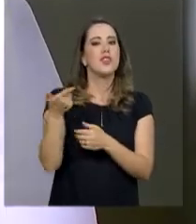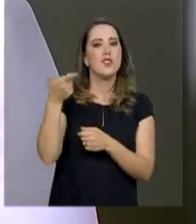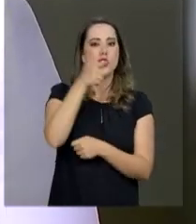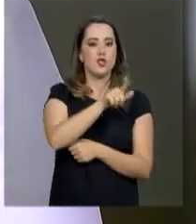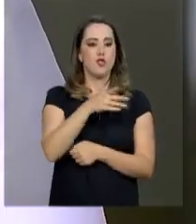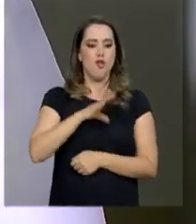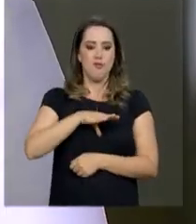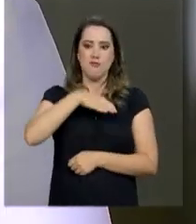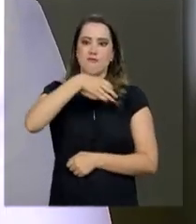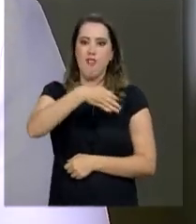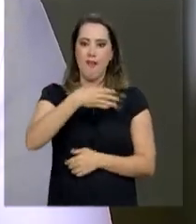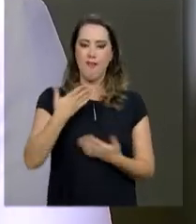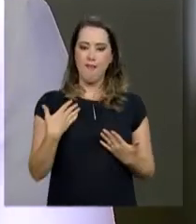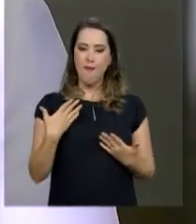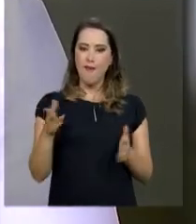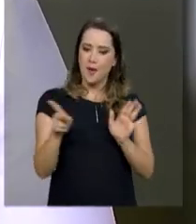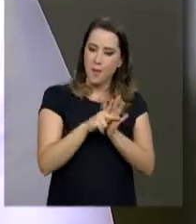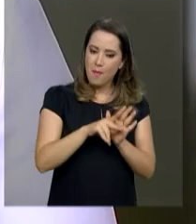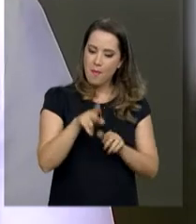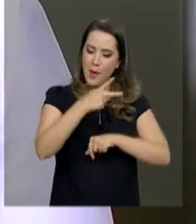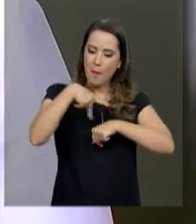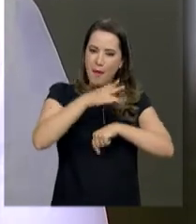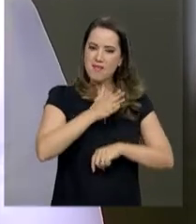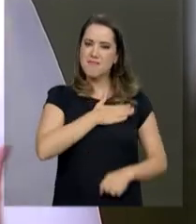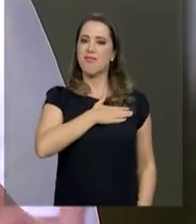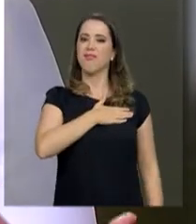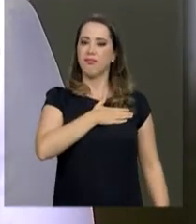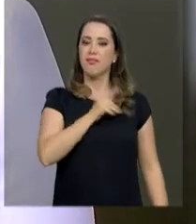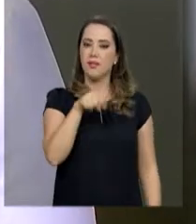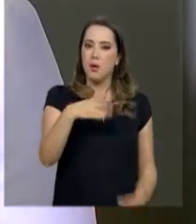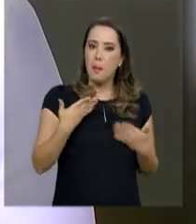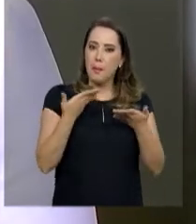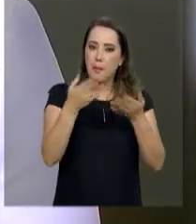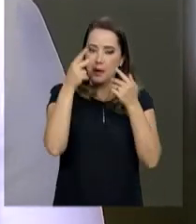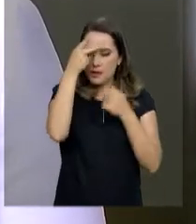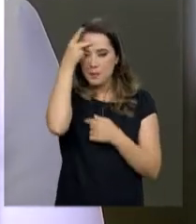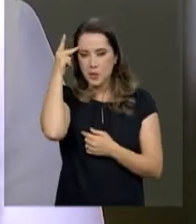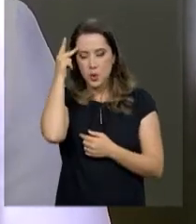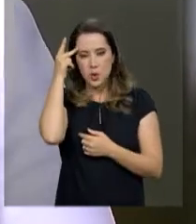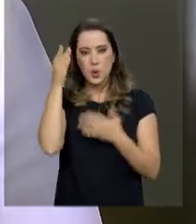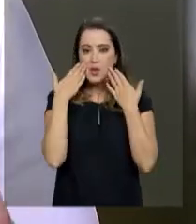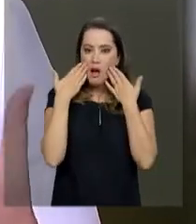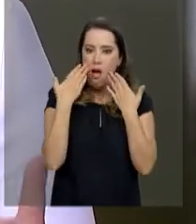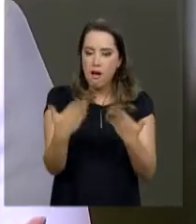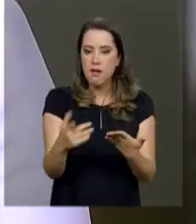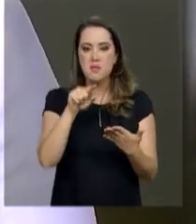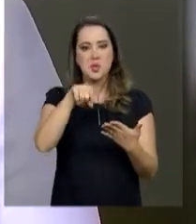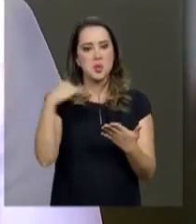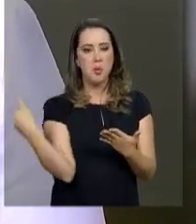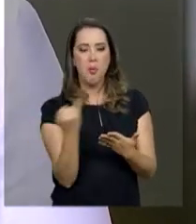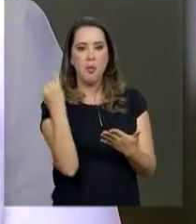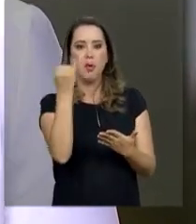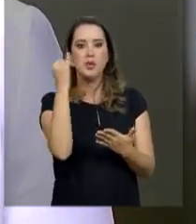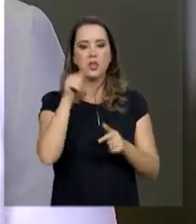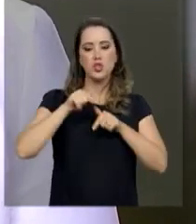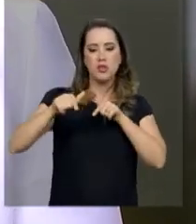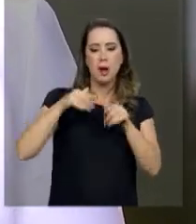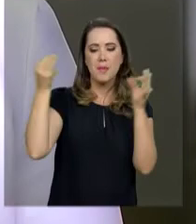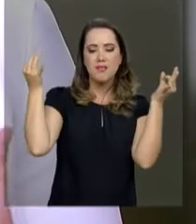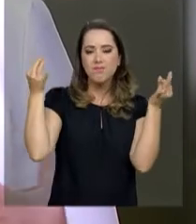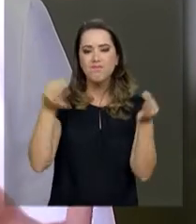de orgulho do orgulho nacional do orgulho pela pátria através desses personagens que foram excelência no seu campo de atuação